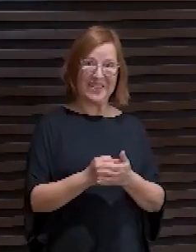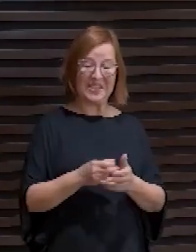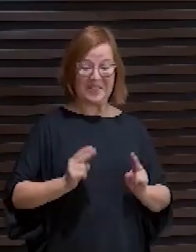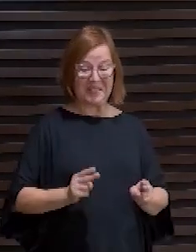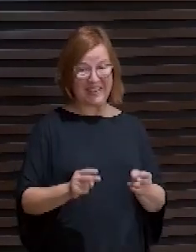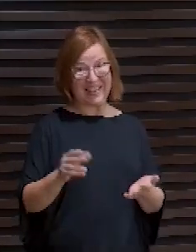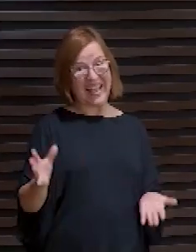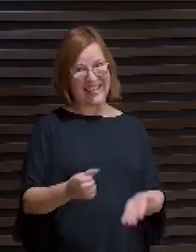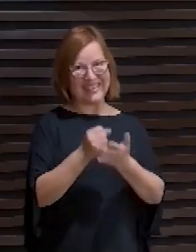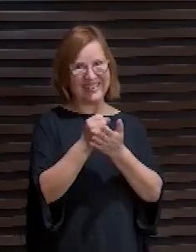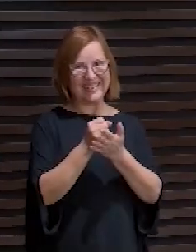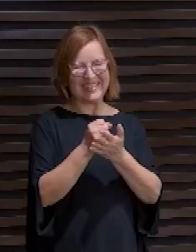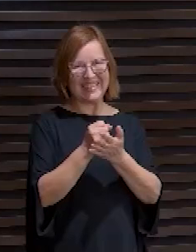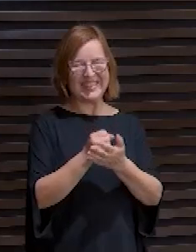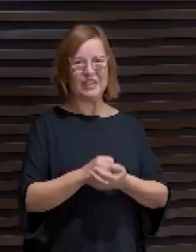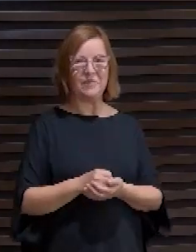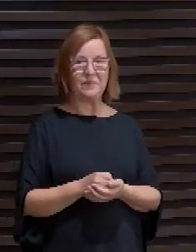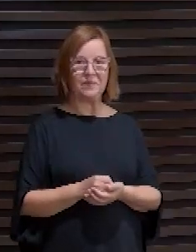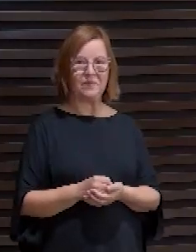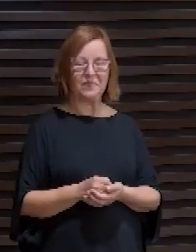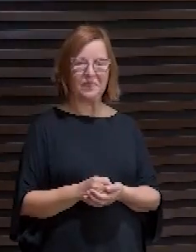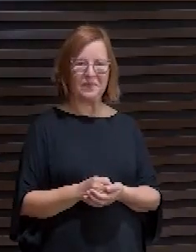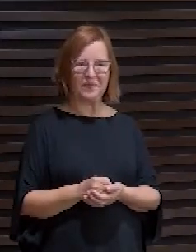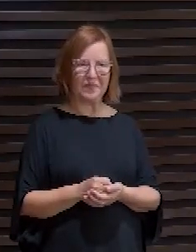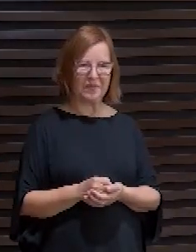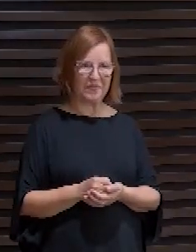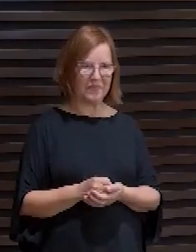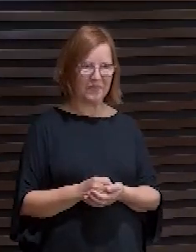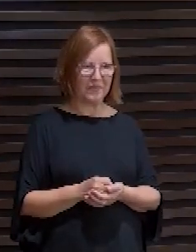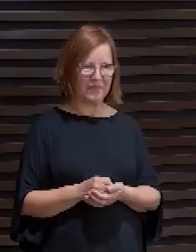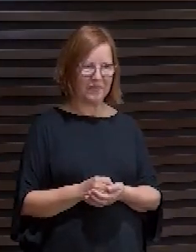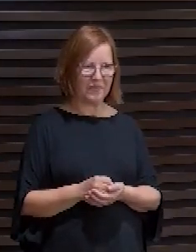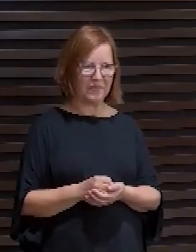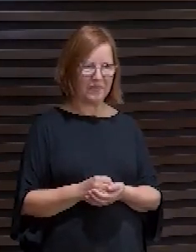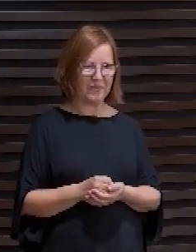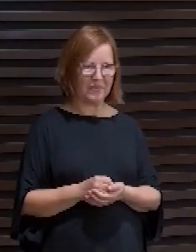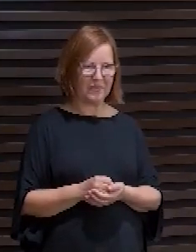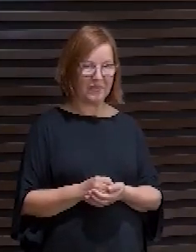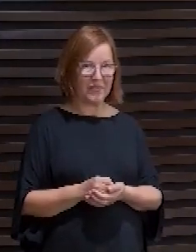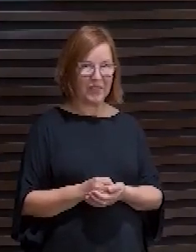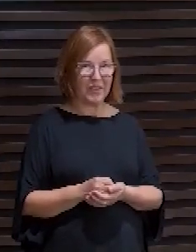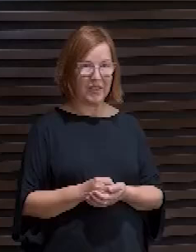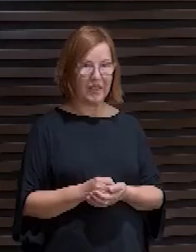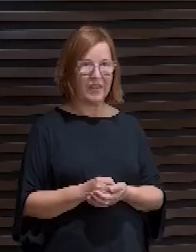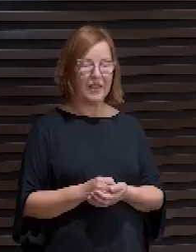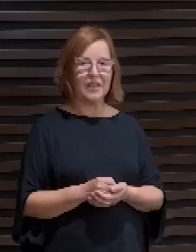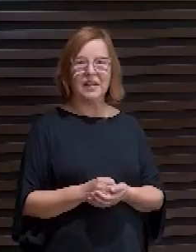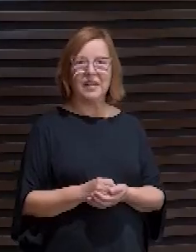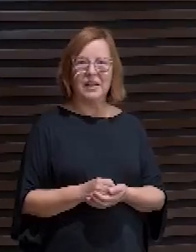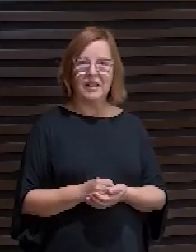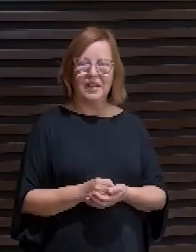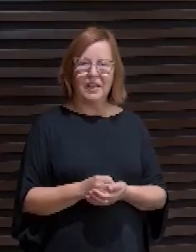permanecerão salvos? Esse é um dos itens da nossa confissão, da nossa comunidade.